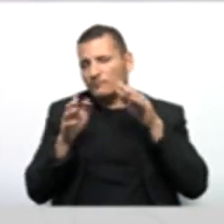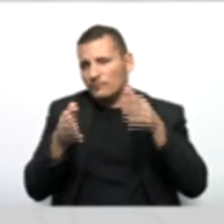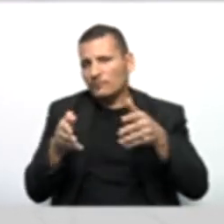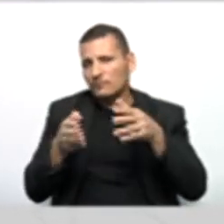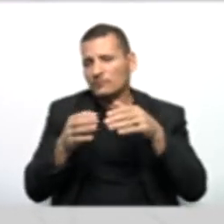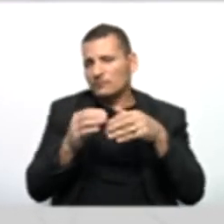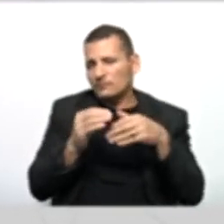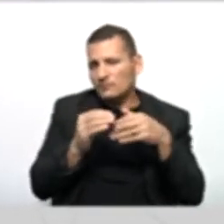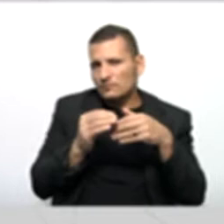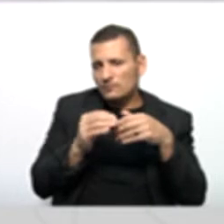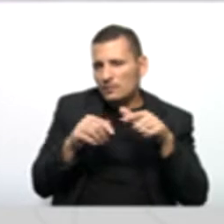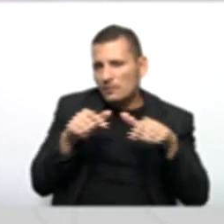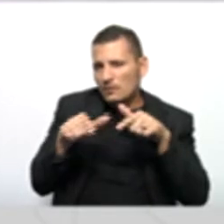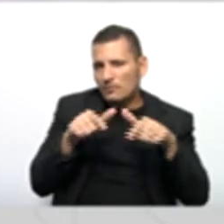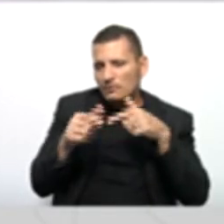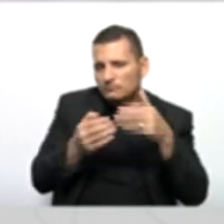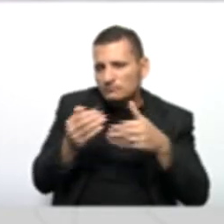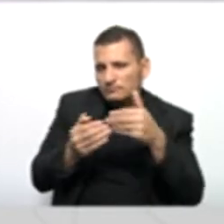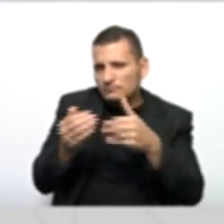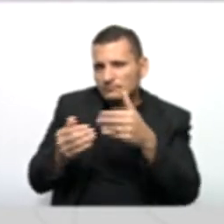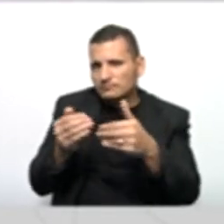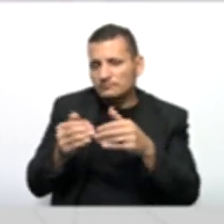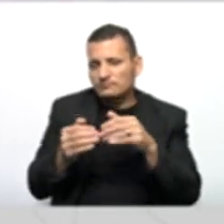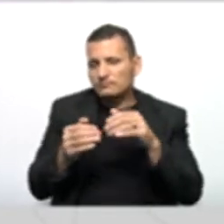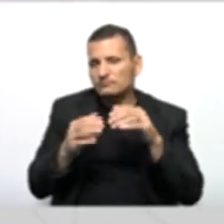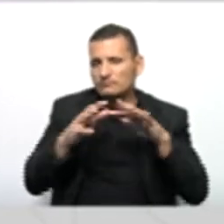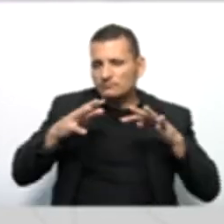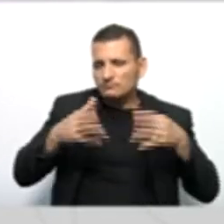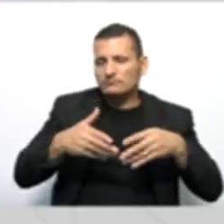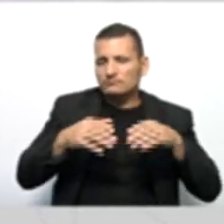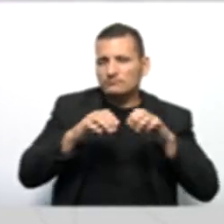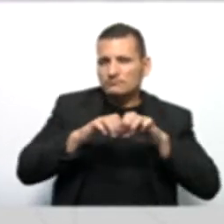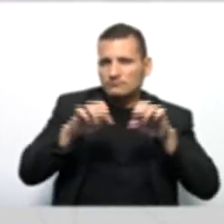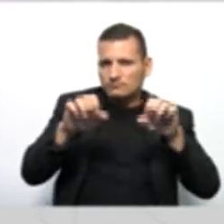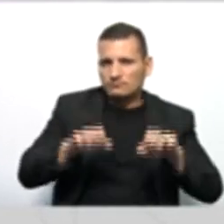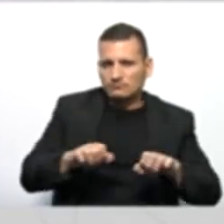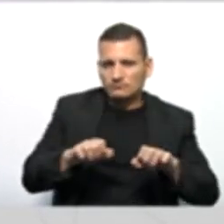tá? Ou seja, tudo é estruturado